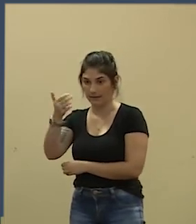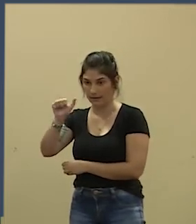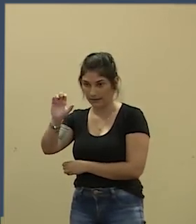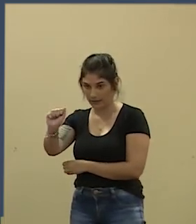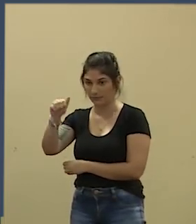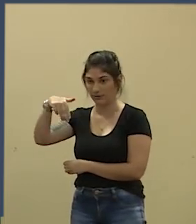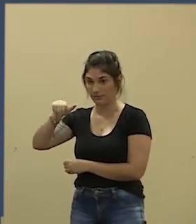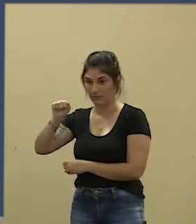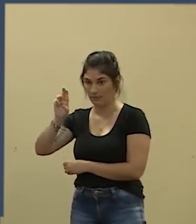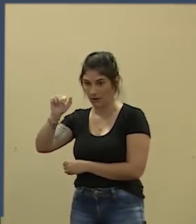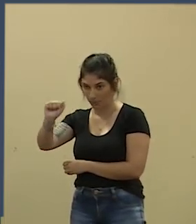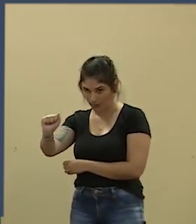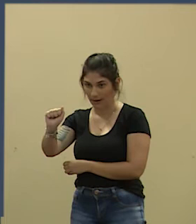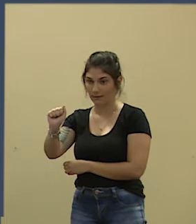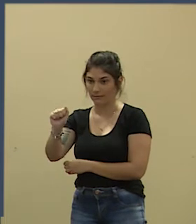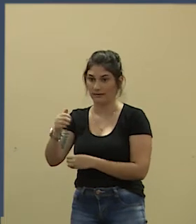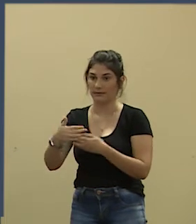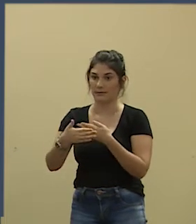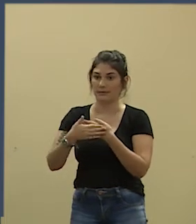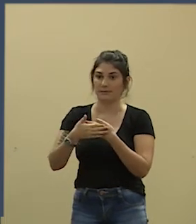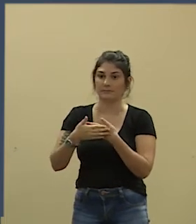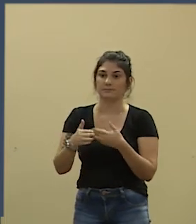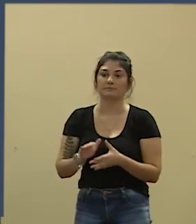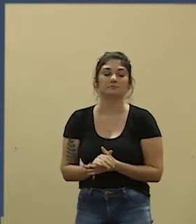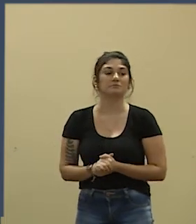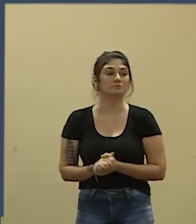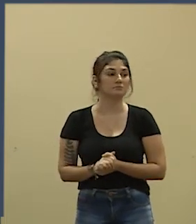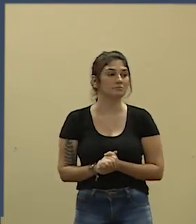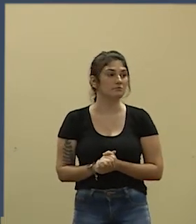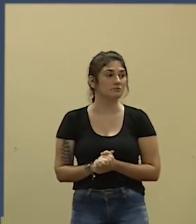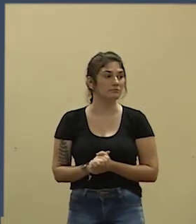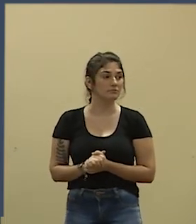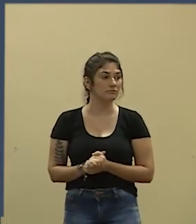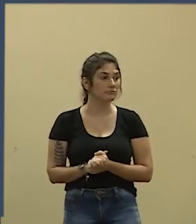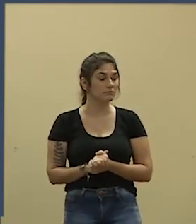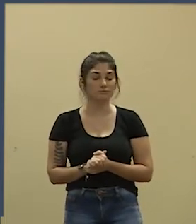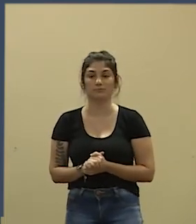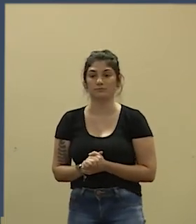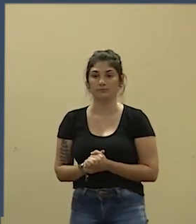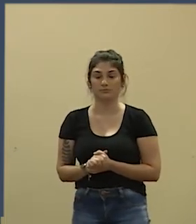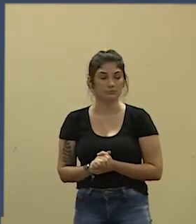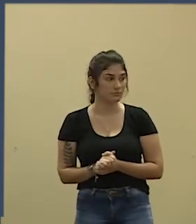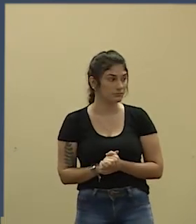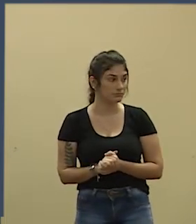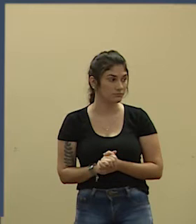barão tá é oligarquia e e eu